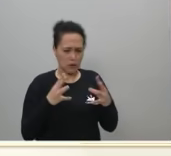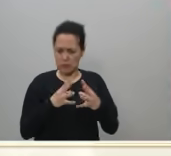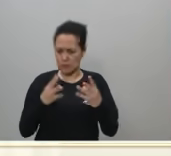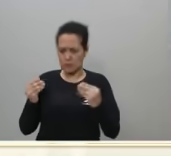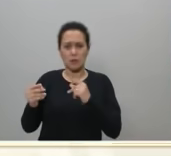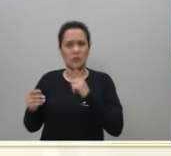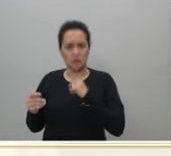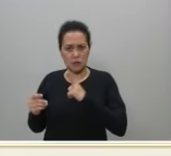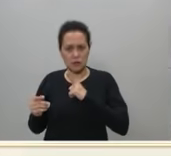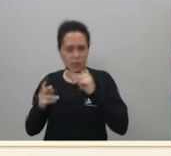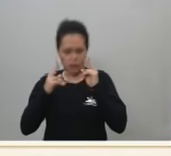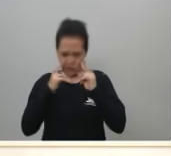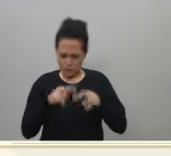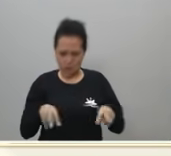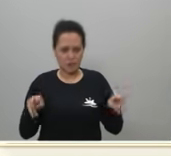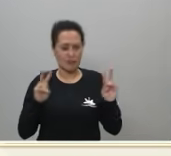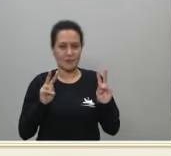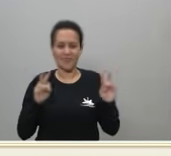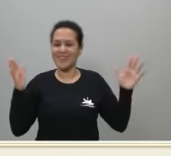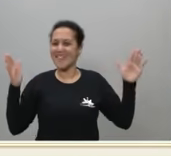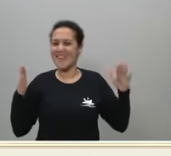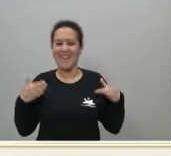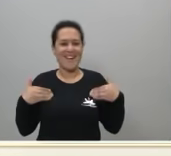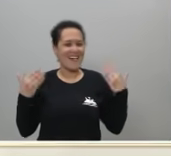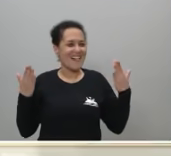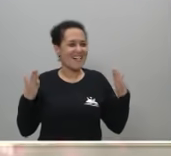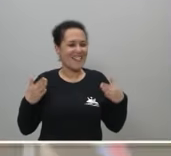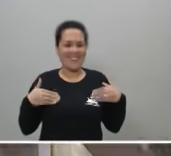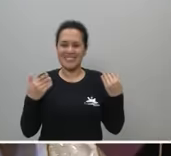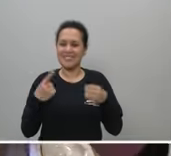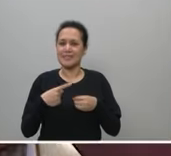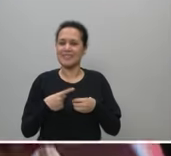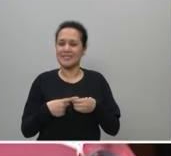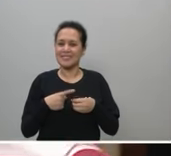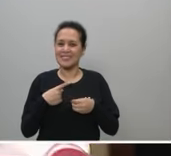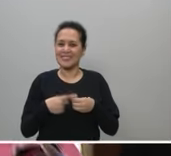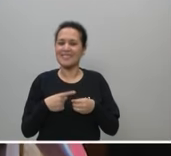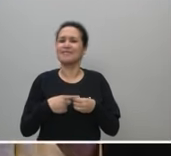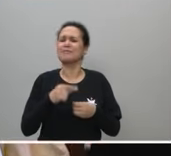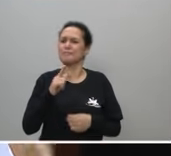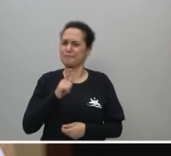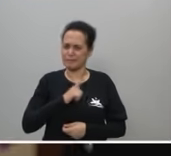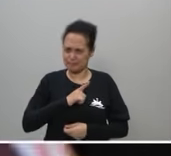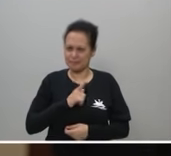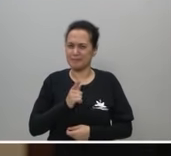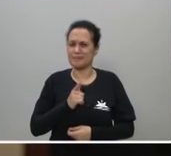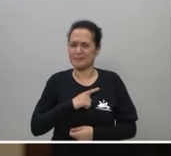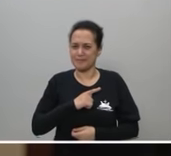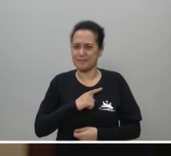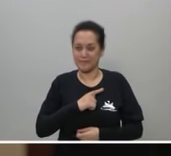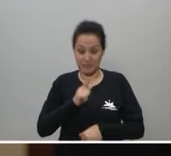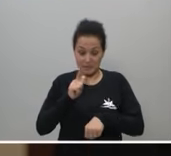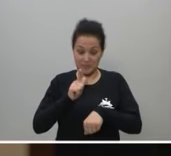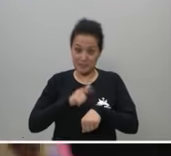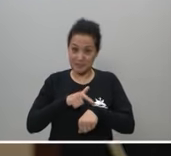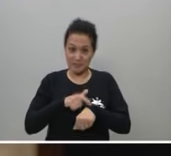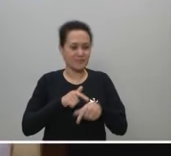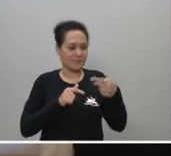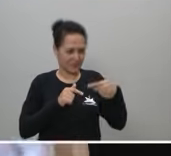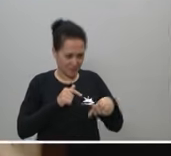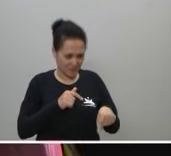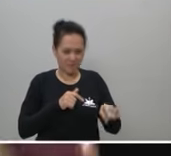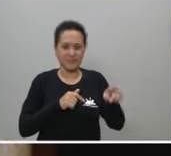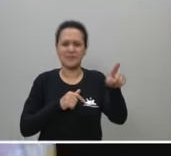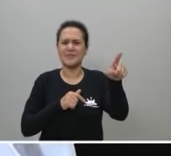alegria tomou conta da cidade. Quando você vai pregar o nome do Senhor, e você